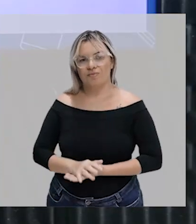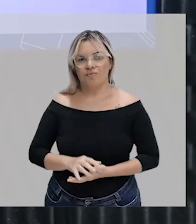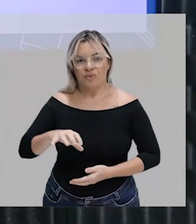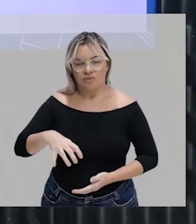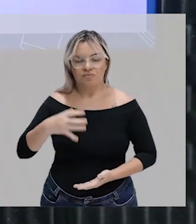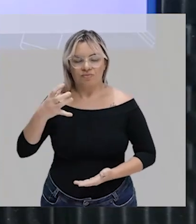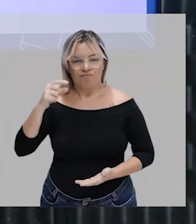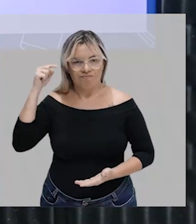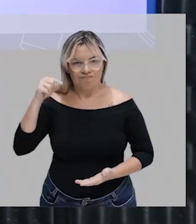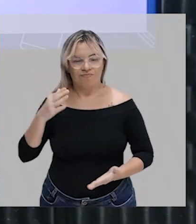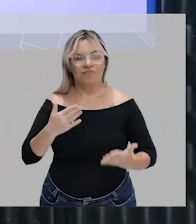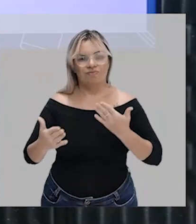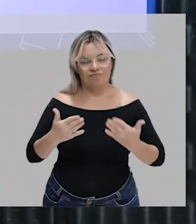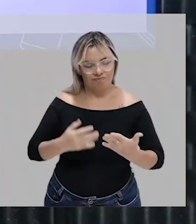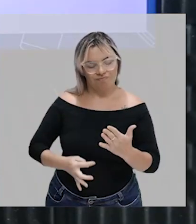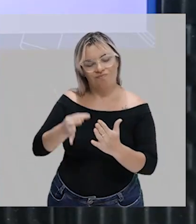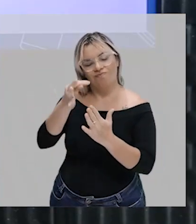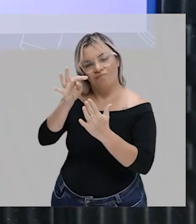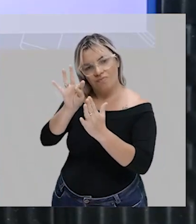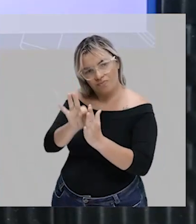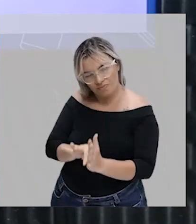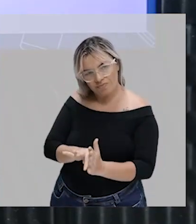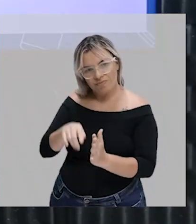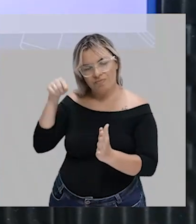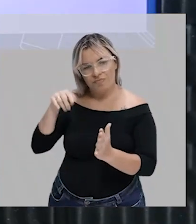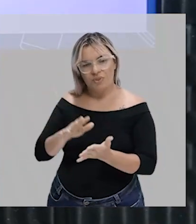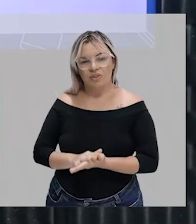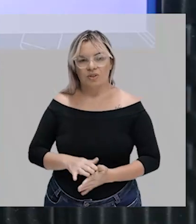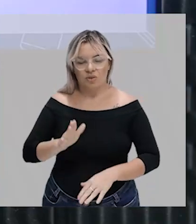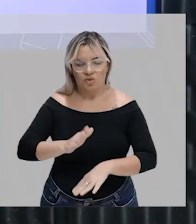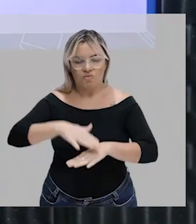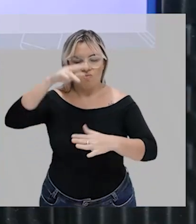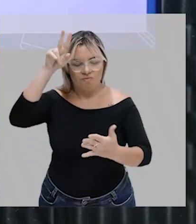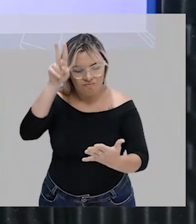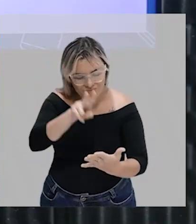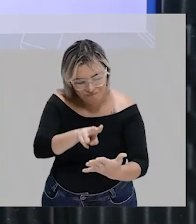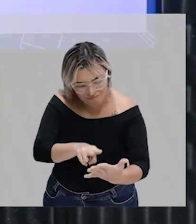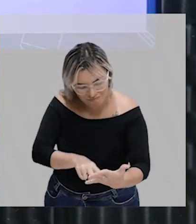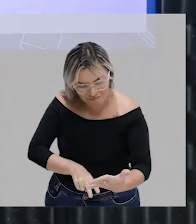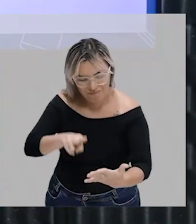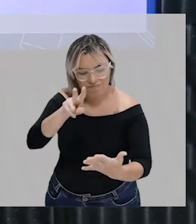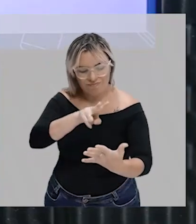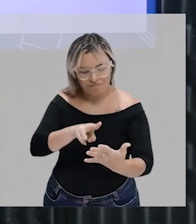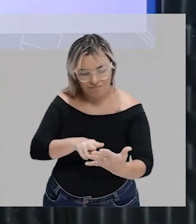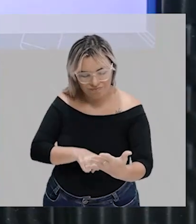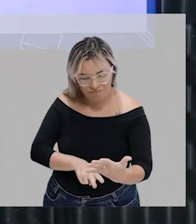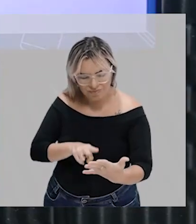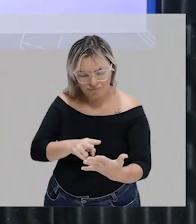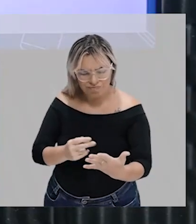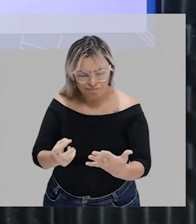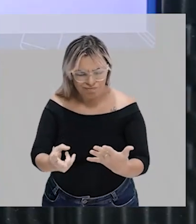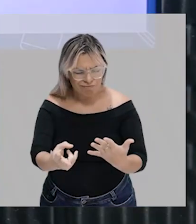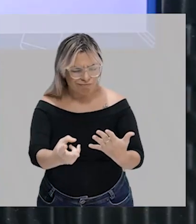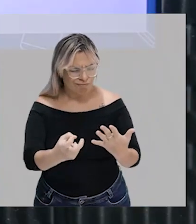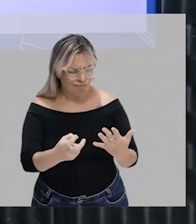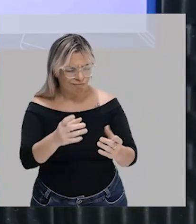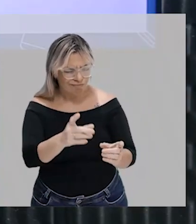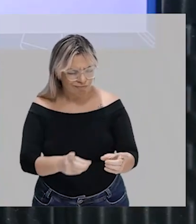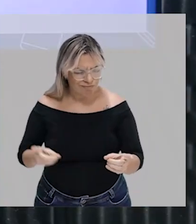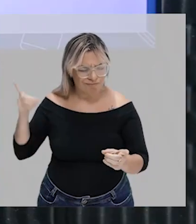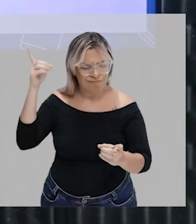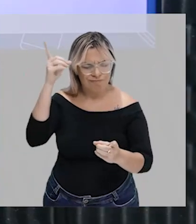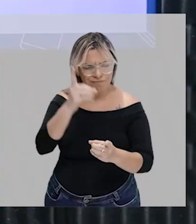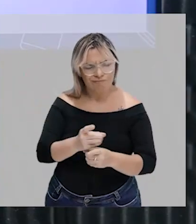acontece com o texto. Alguns textos, quanto mais você lê, mais coisas você descobre,